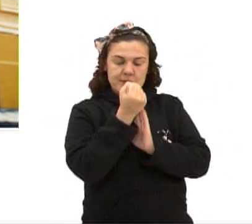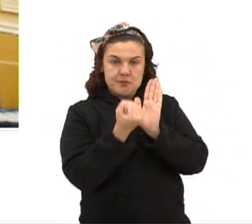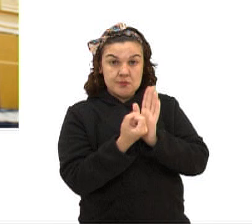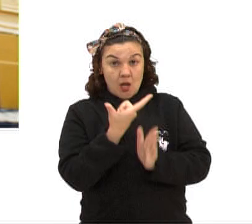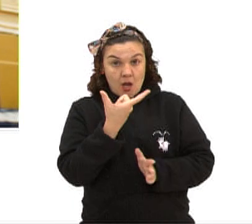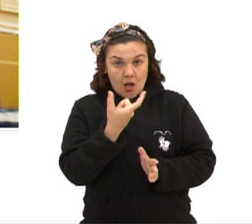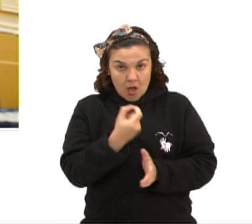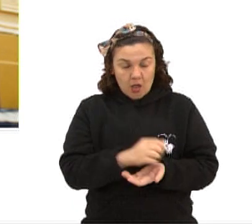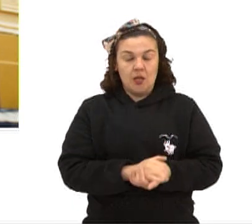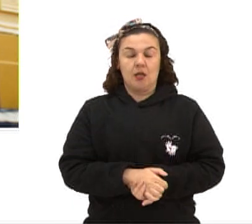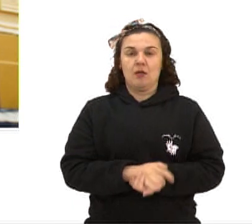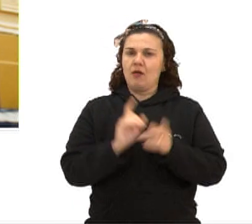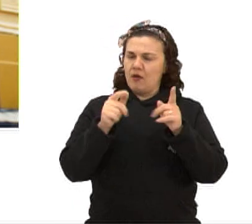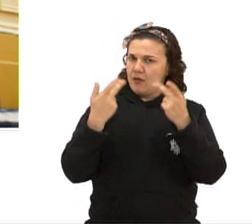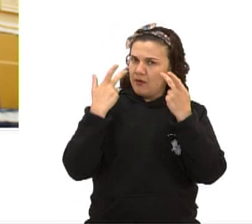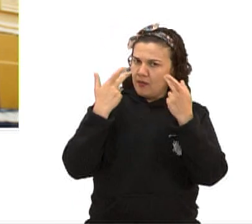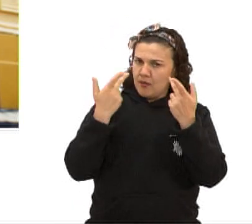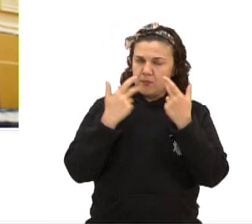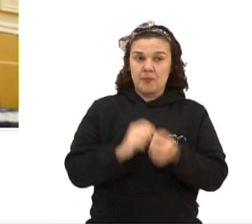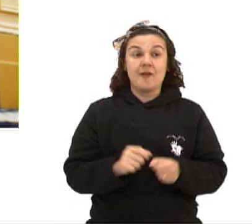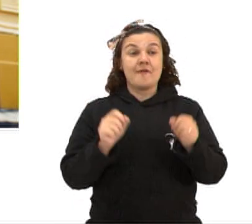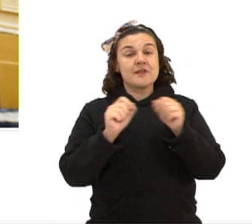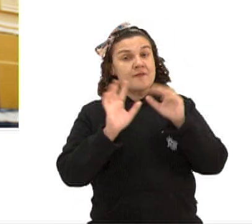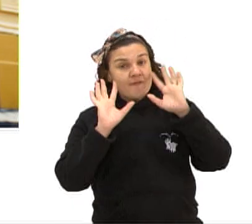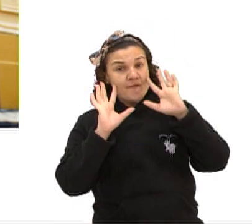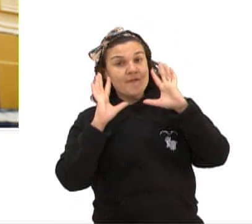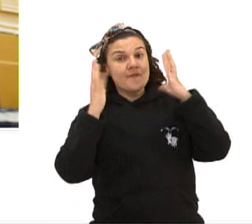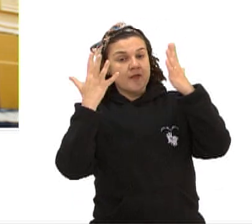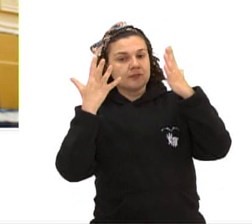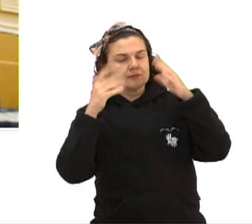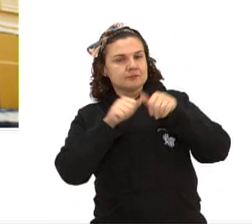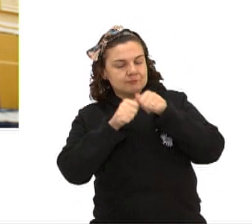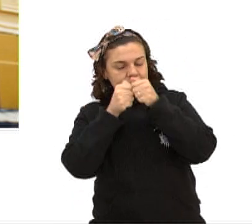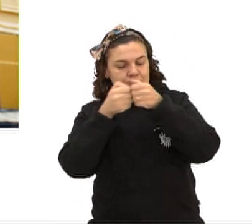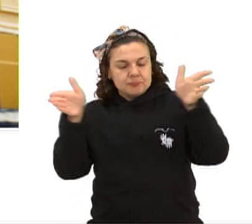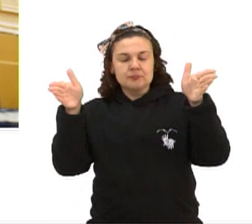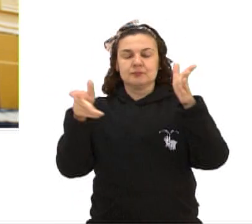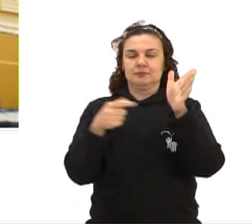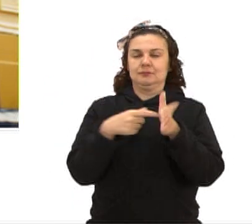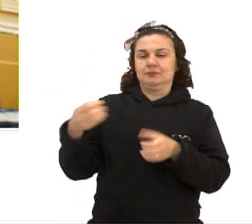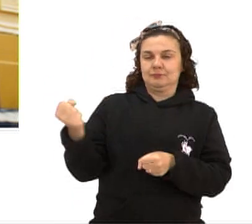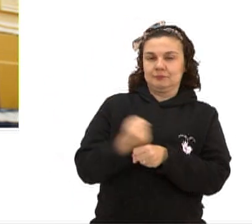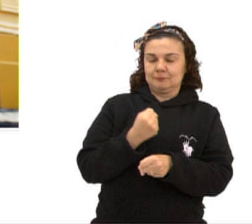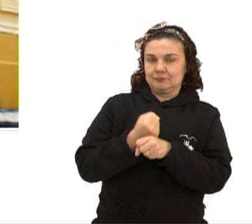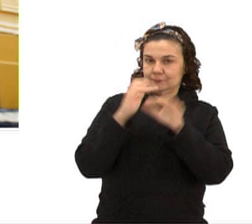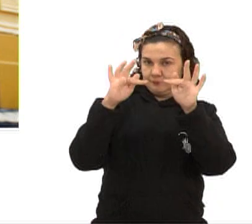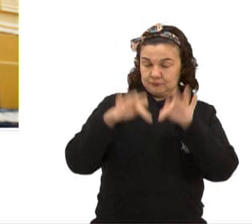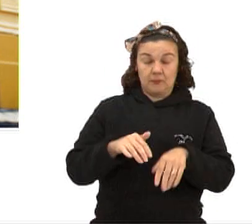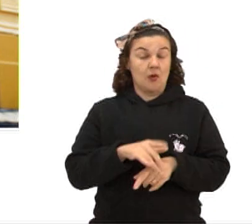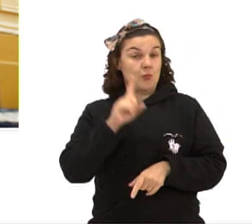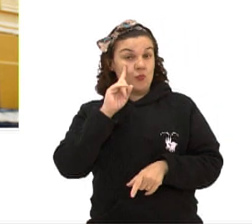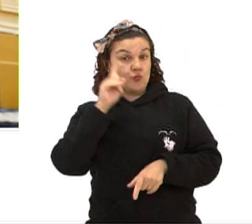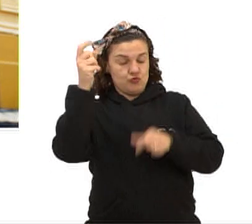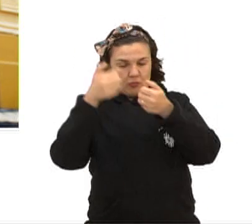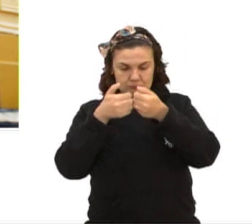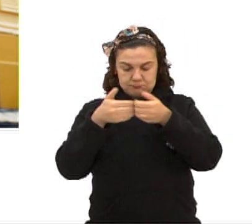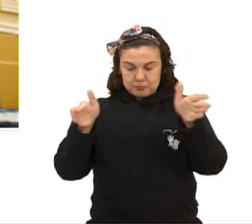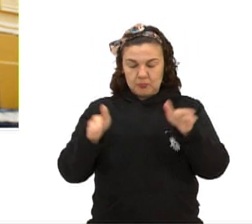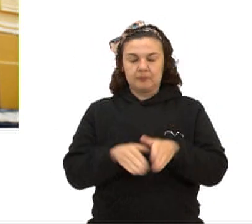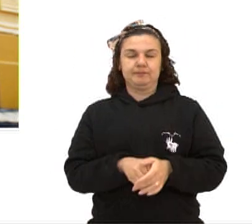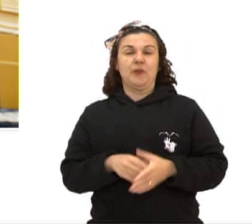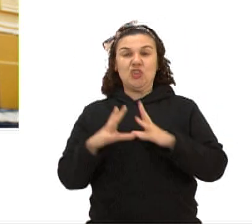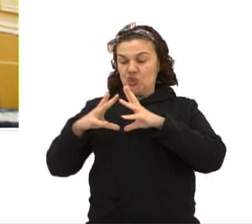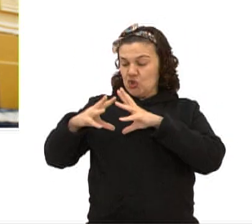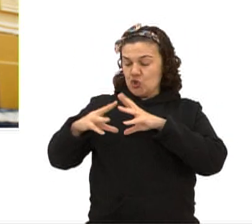XX, era muito comum fazerem festividades para a inauguração das obras. Então, no dia da inauguração, a